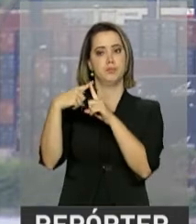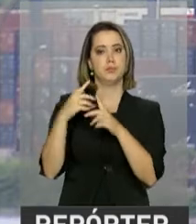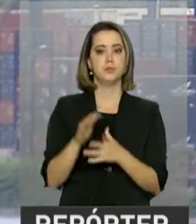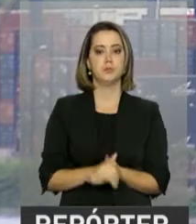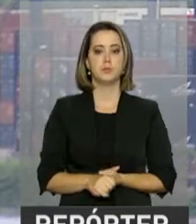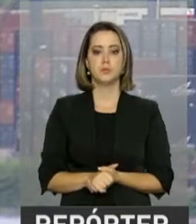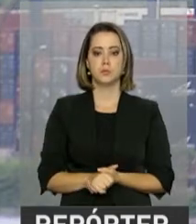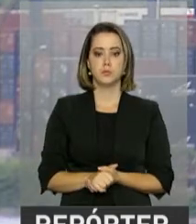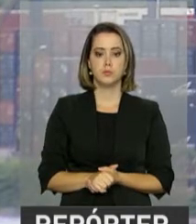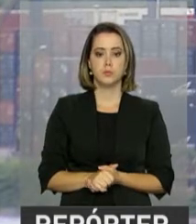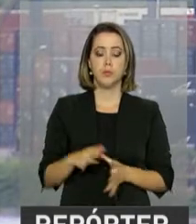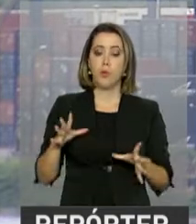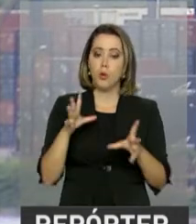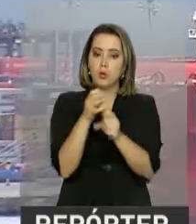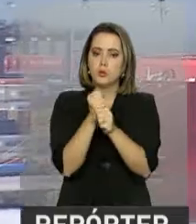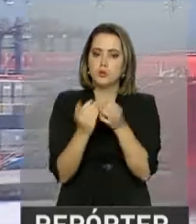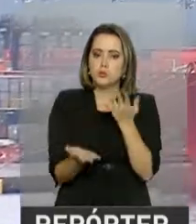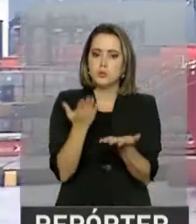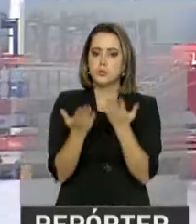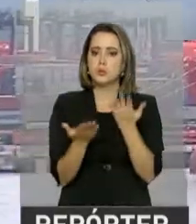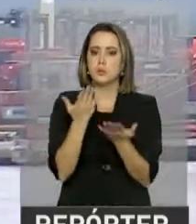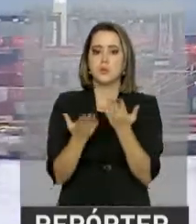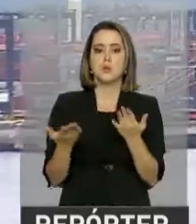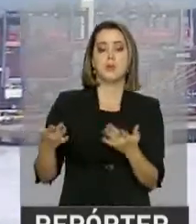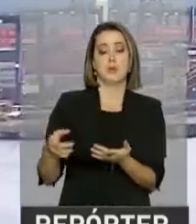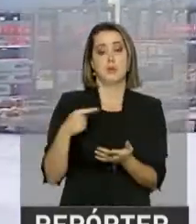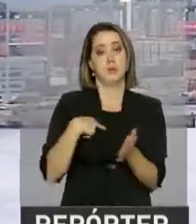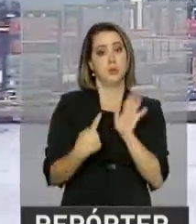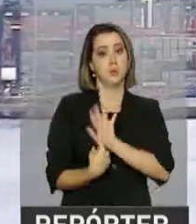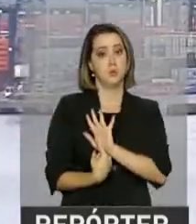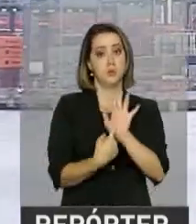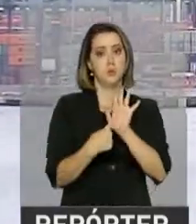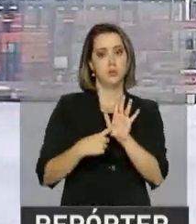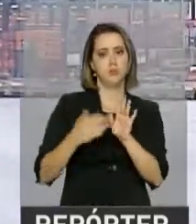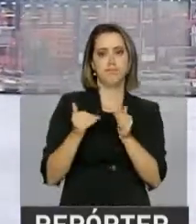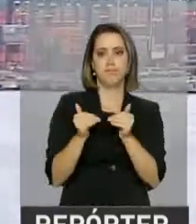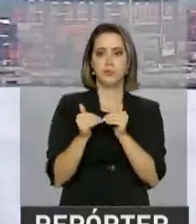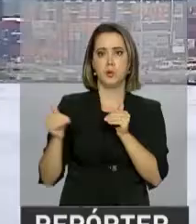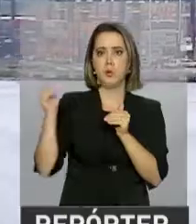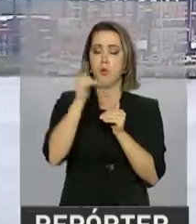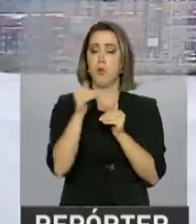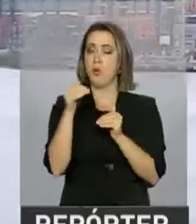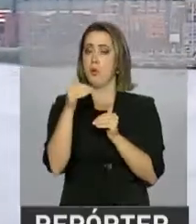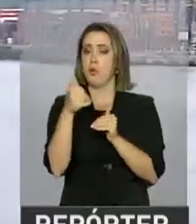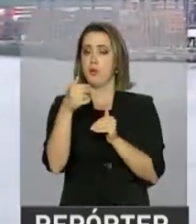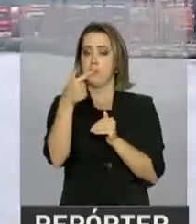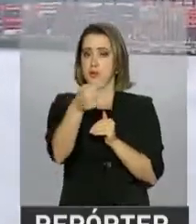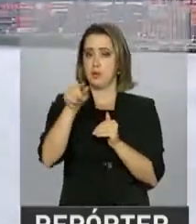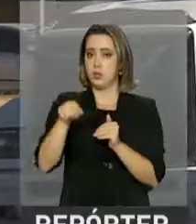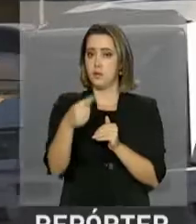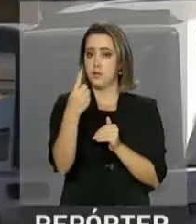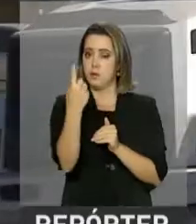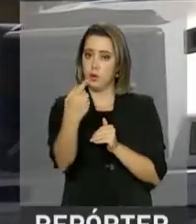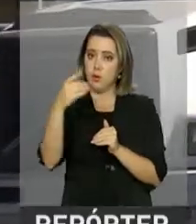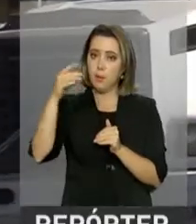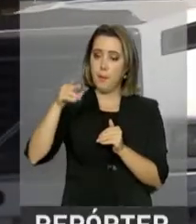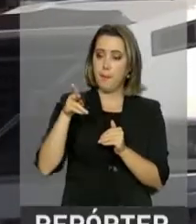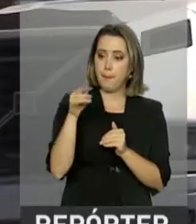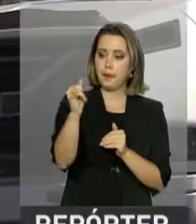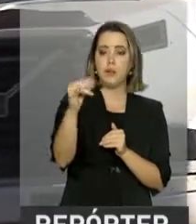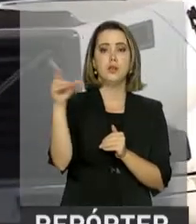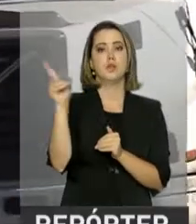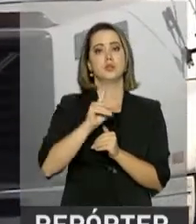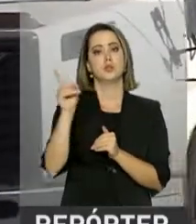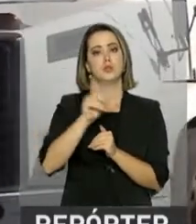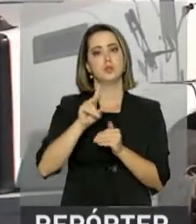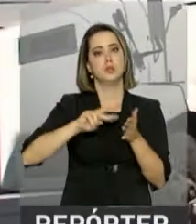o saldo da balança comercial no mês de março apresentou um superávit de 7,1 bilhões de dólares o que representa um aumento de